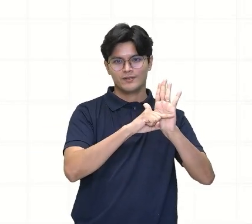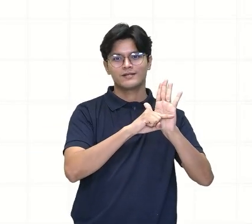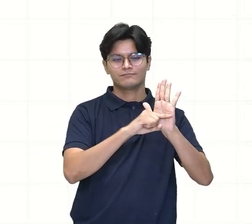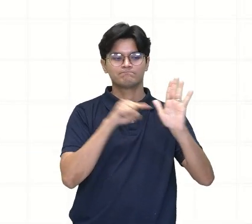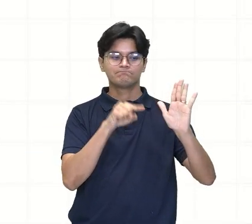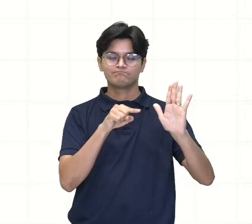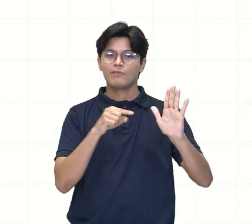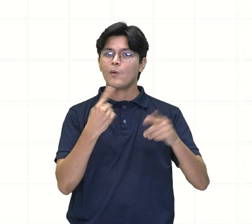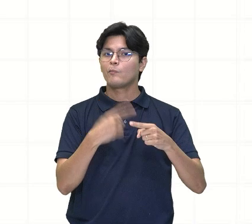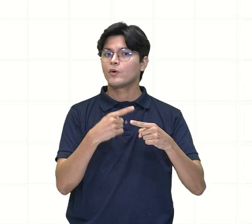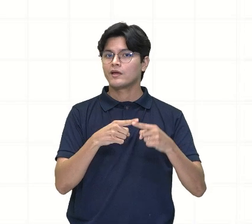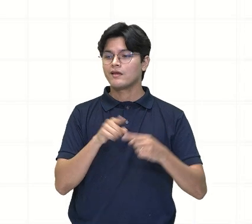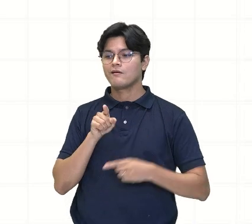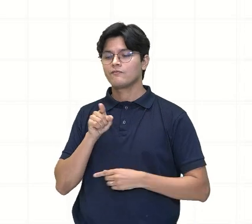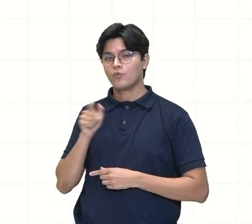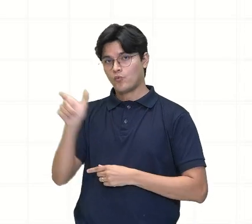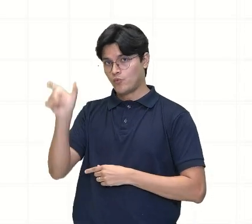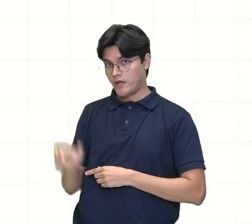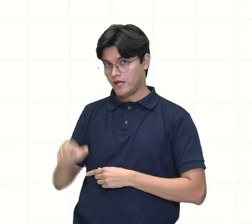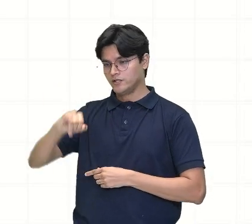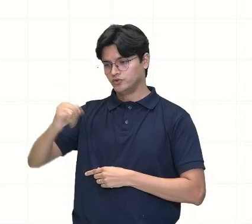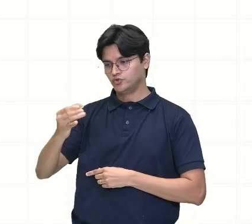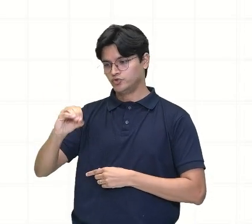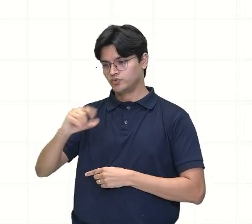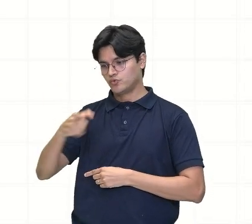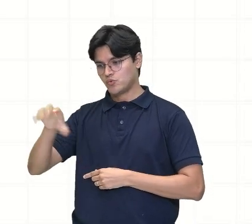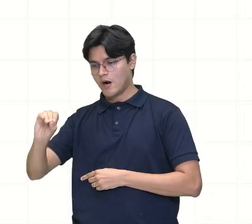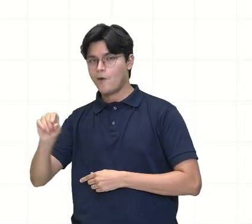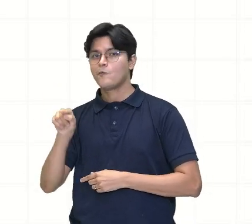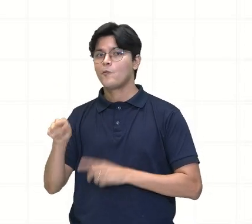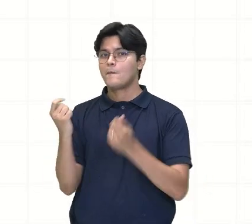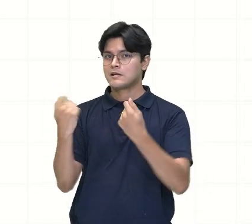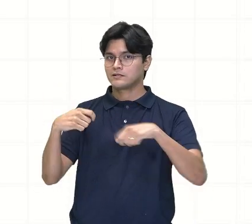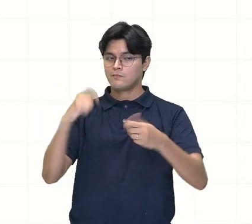saque e de depósito, dependendo, se